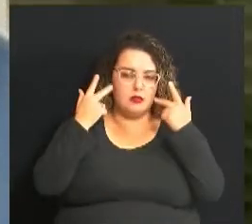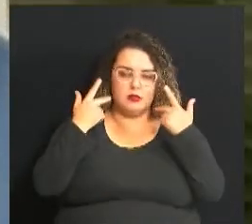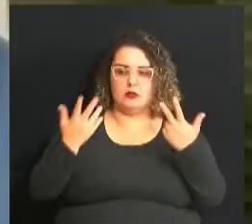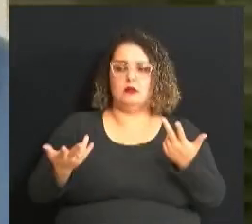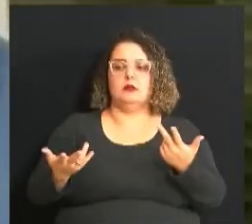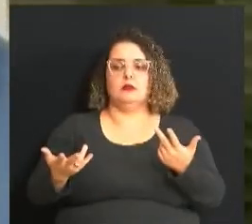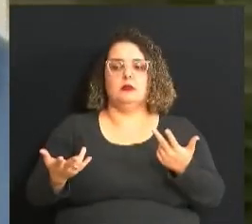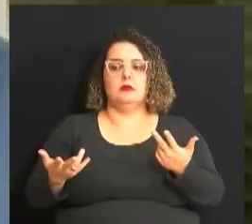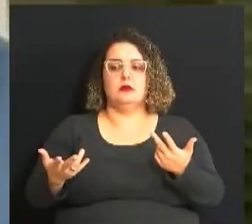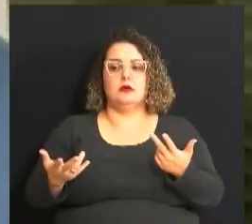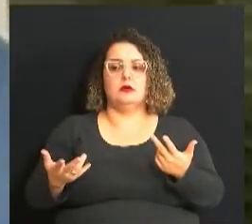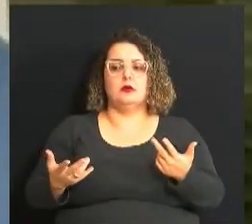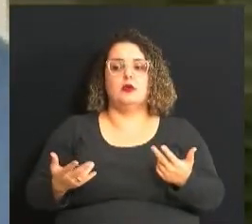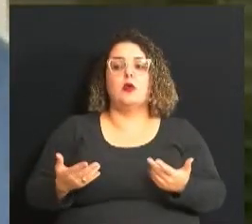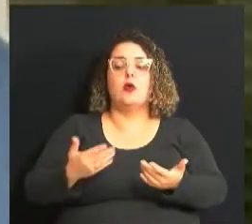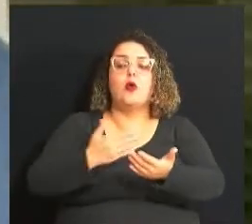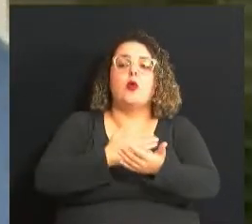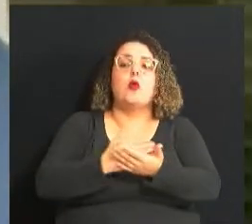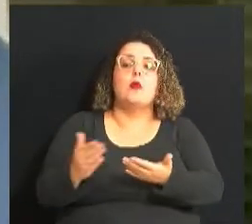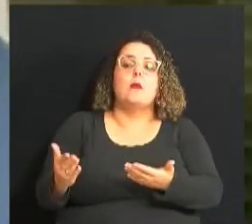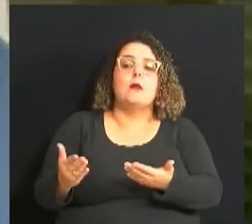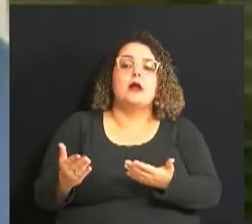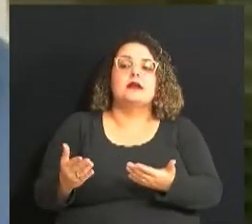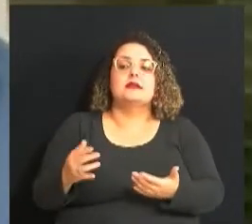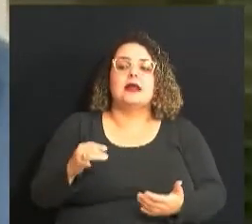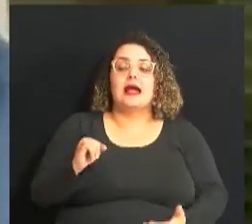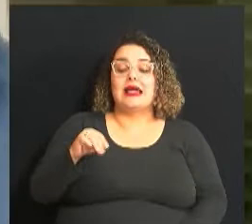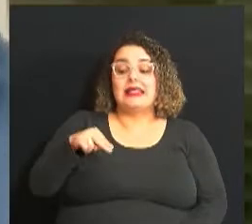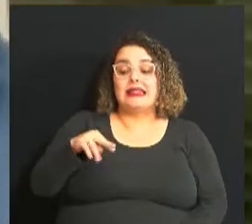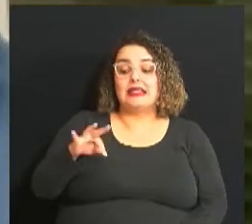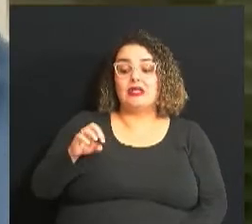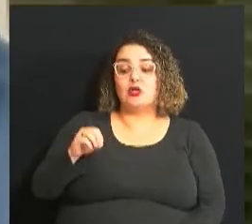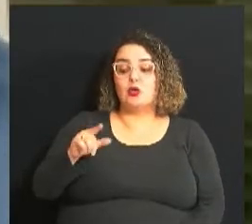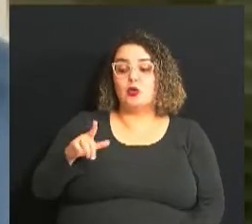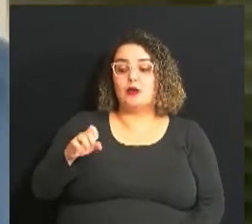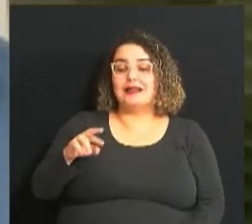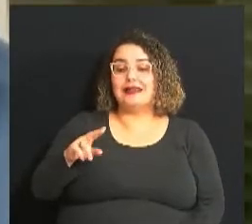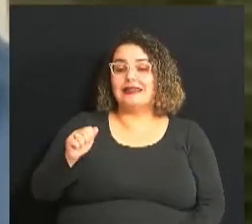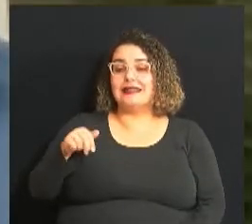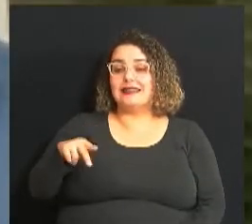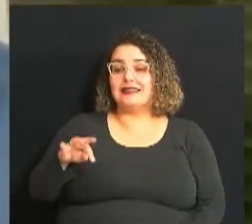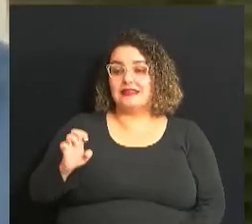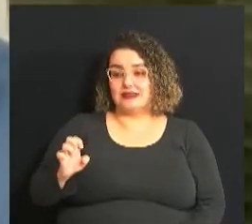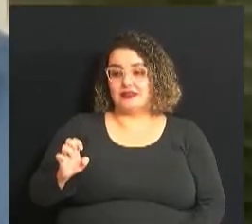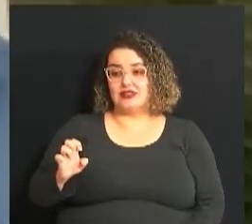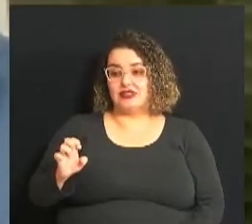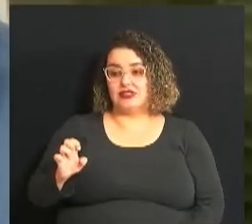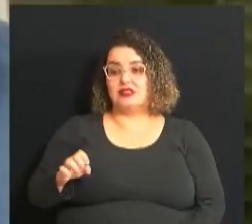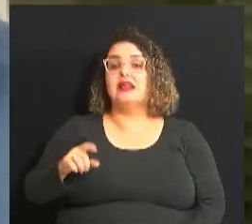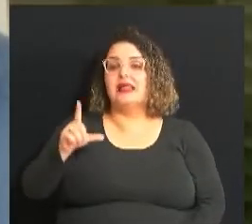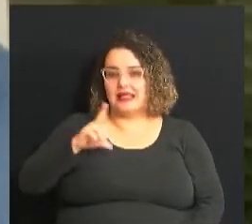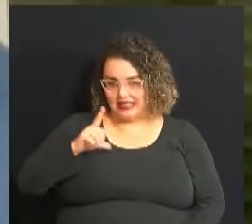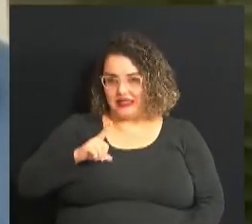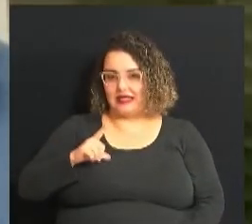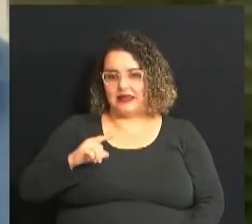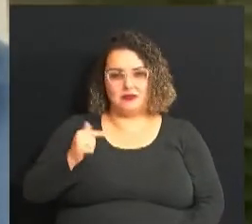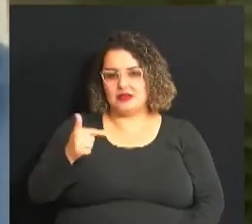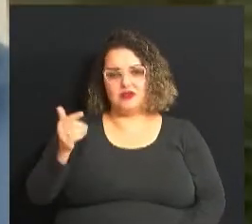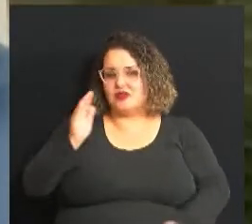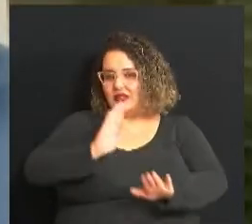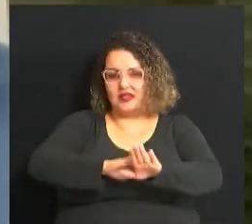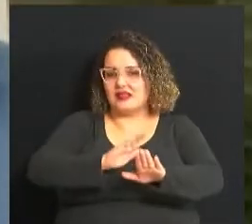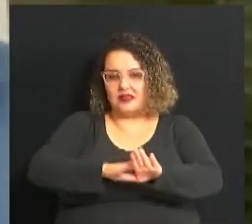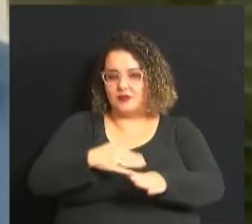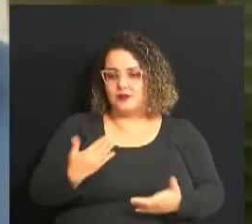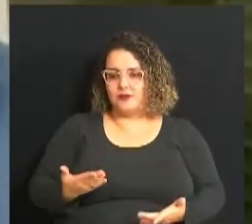ficar intolerante à insulina, ou seja, ele tem insulina, só que a insulina não age, e aí continua tendo